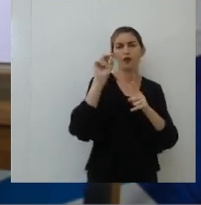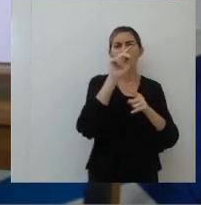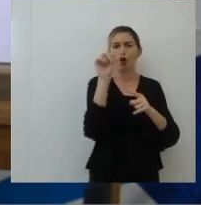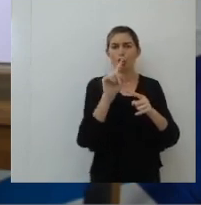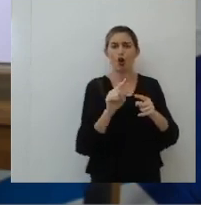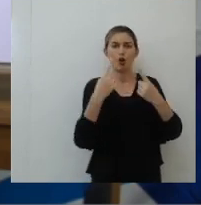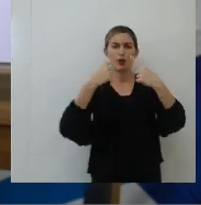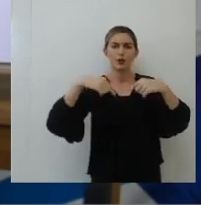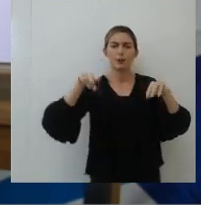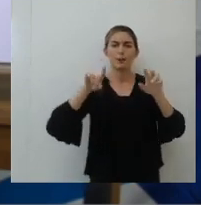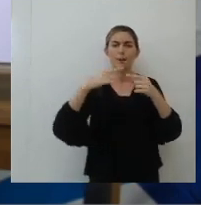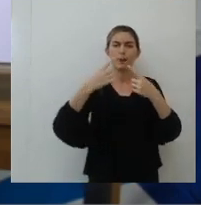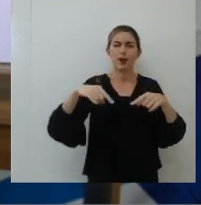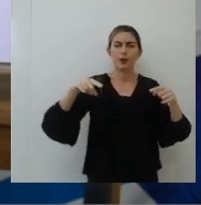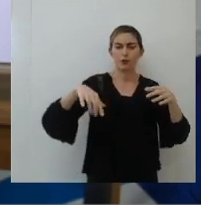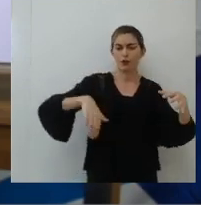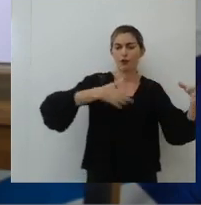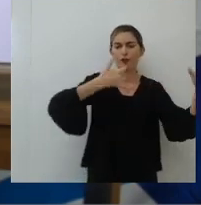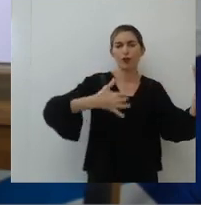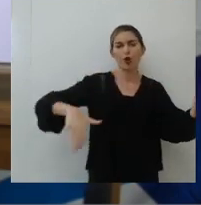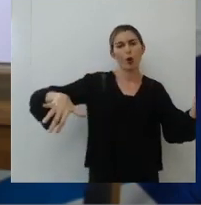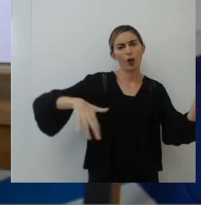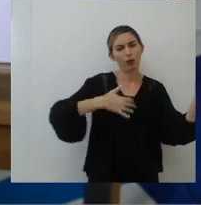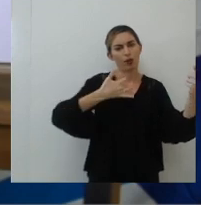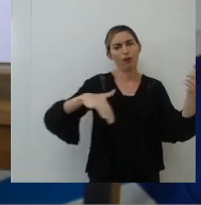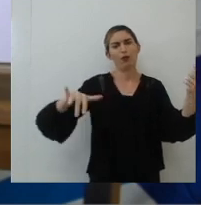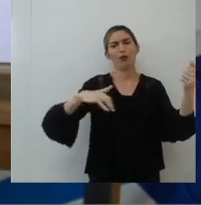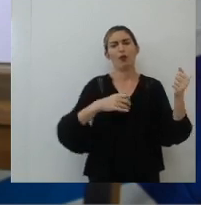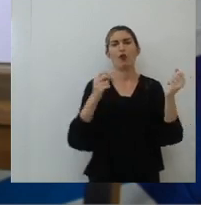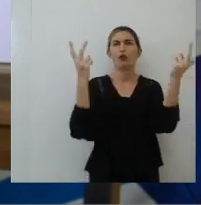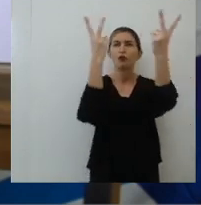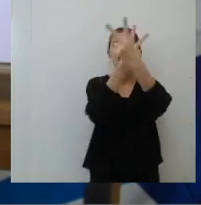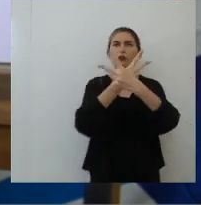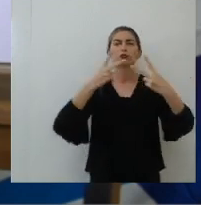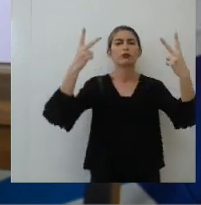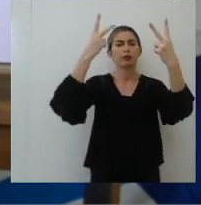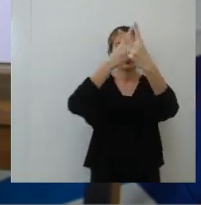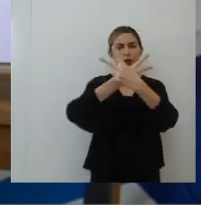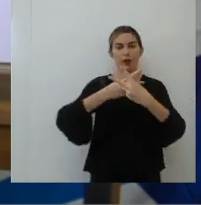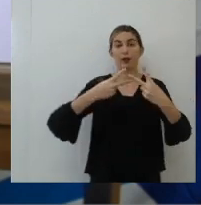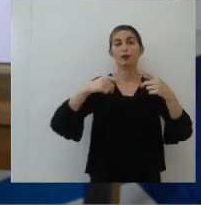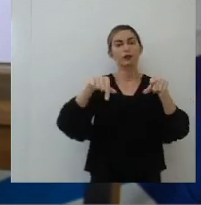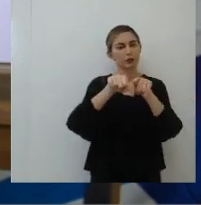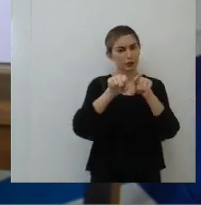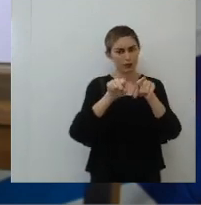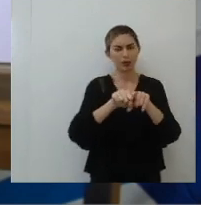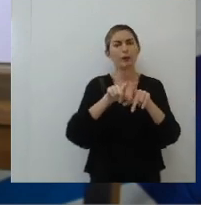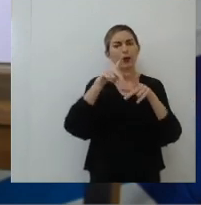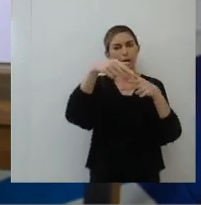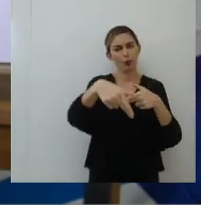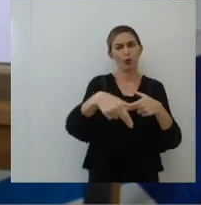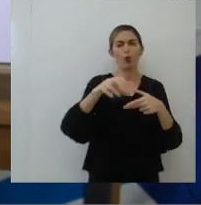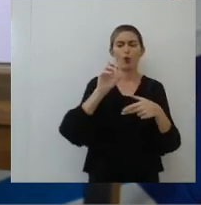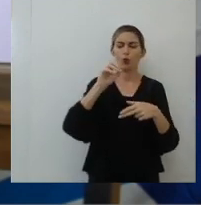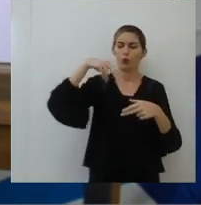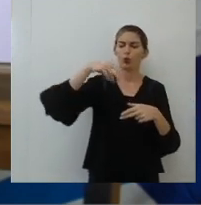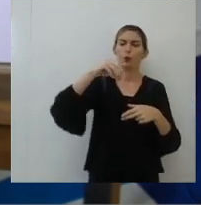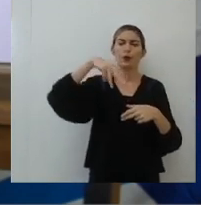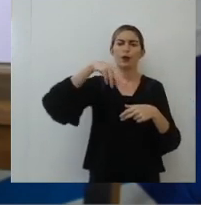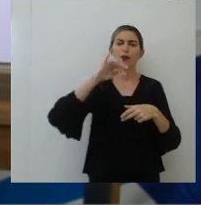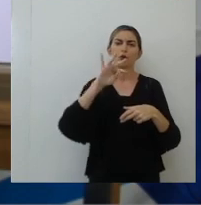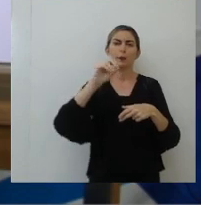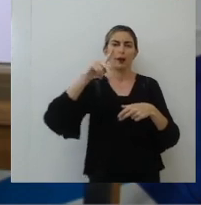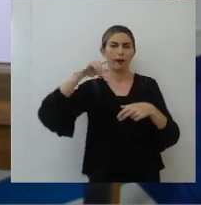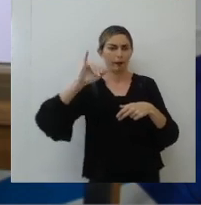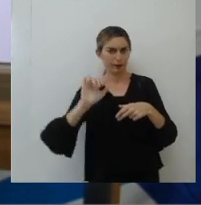barulho do violão, né, ao barulho do vento, tá? Isso também remete à questão de